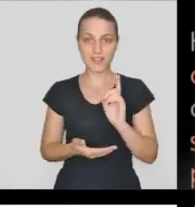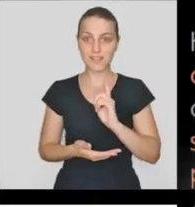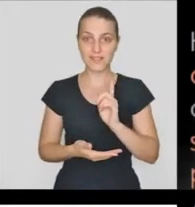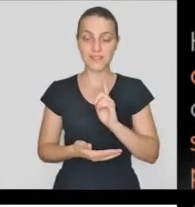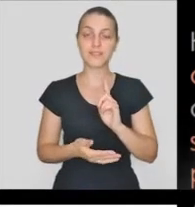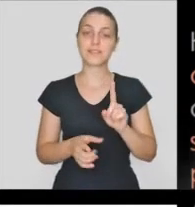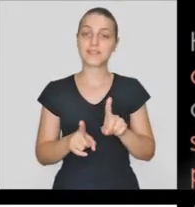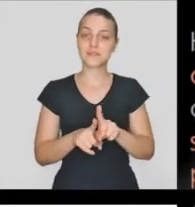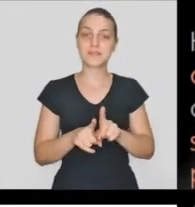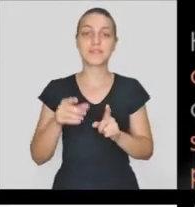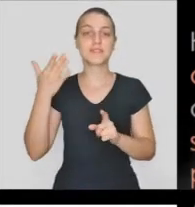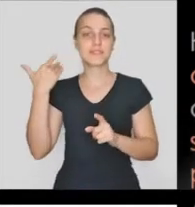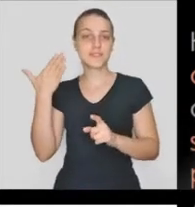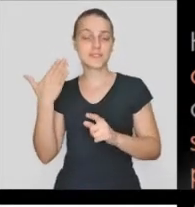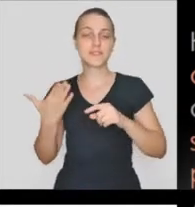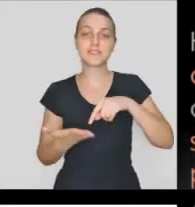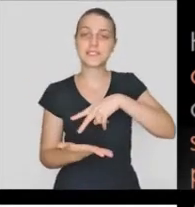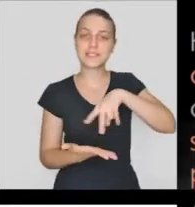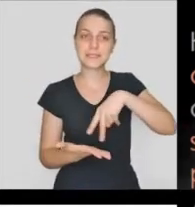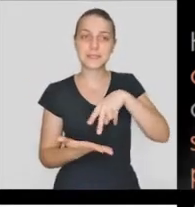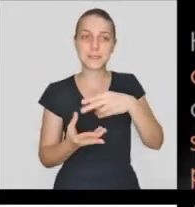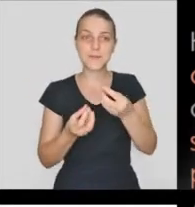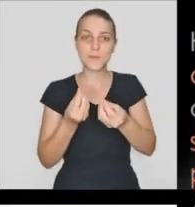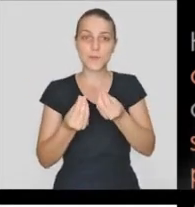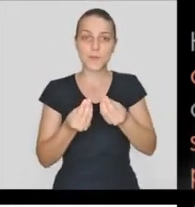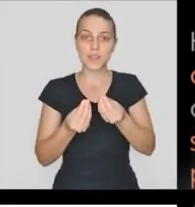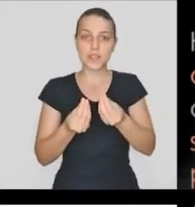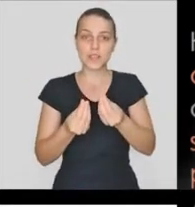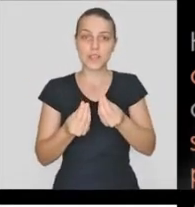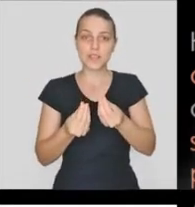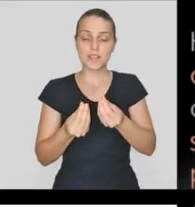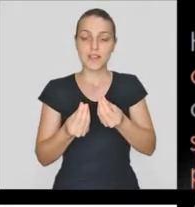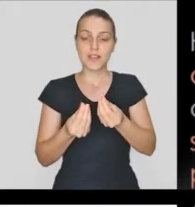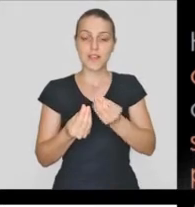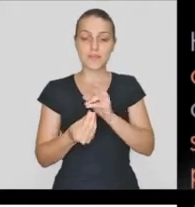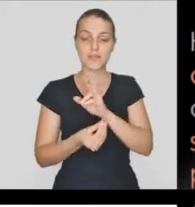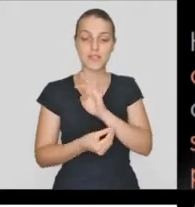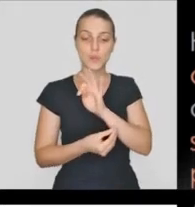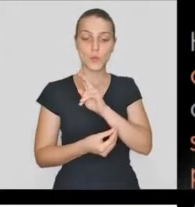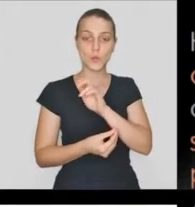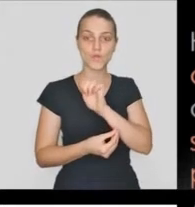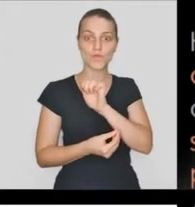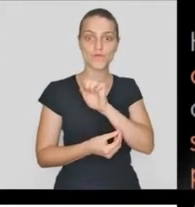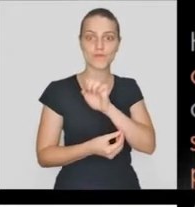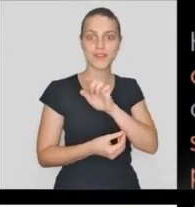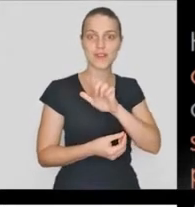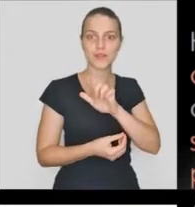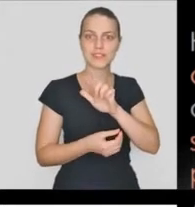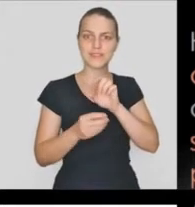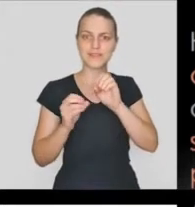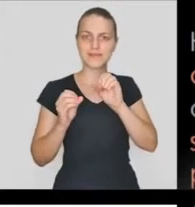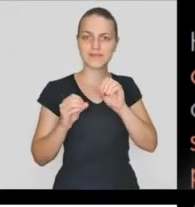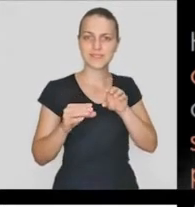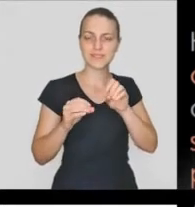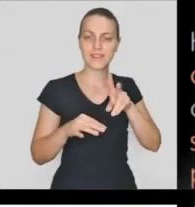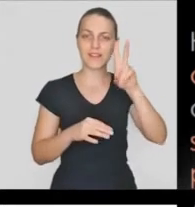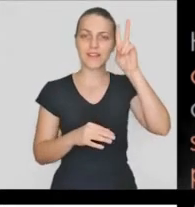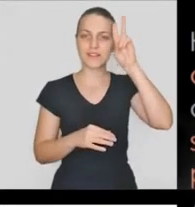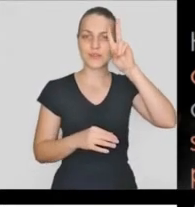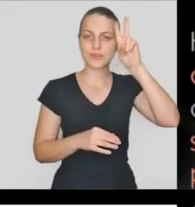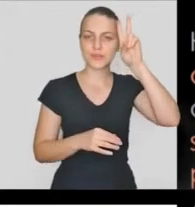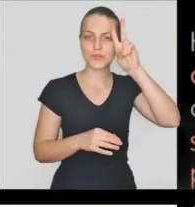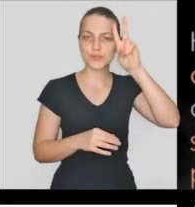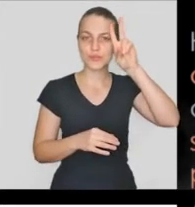dança era feita também como um tipo de ritual sagrado, em que histórias e ensinamentos